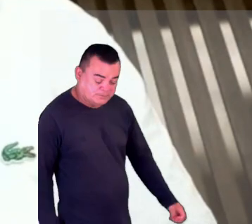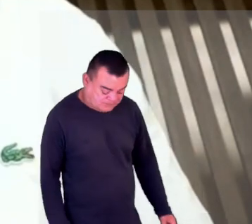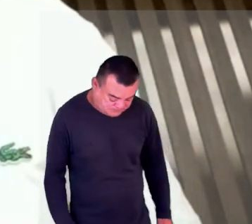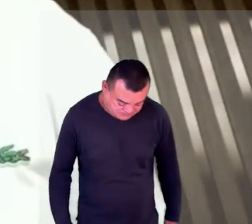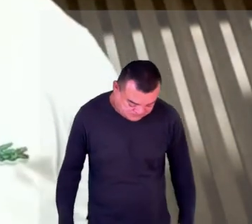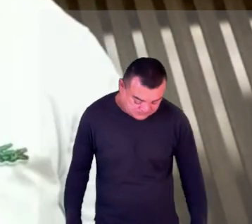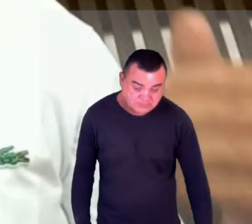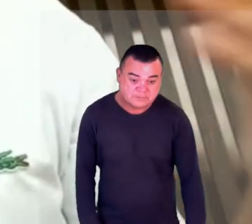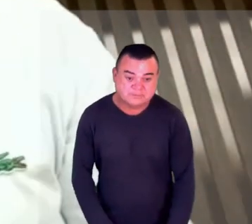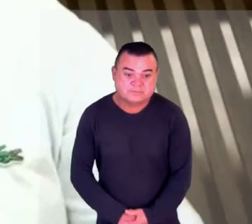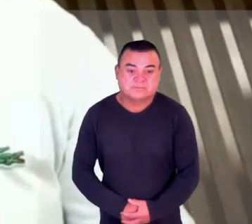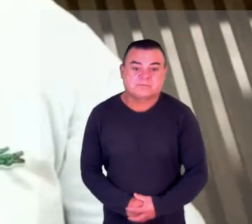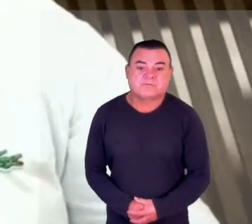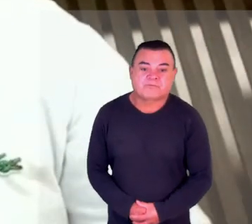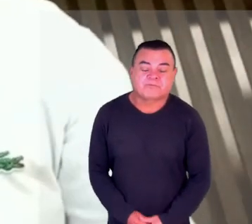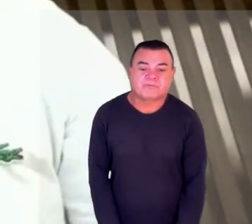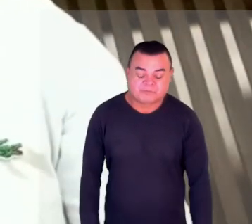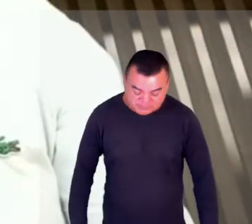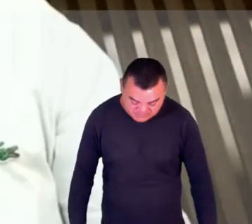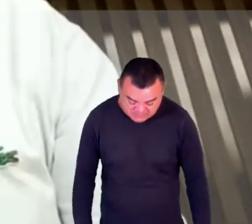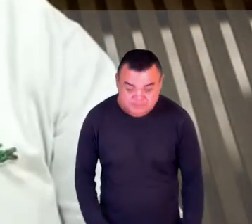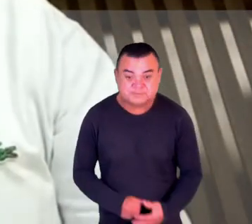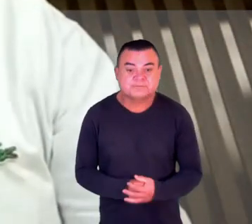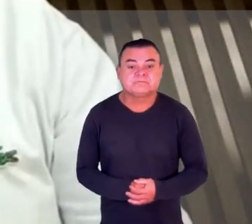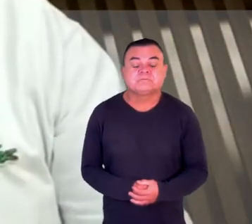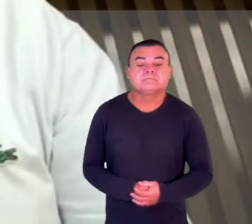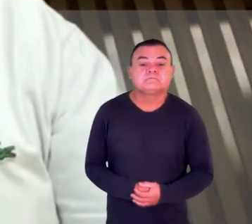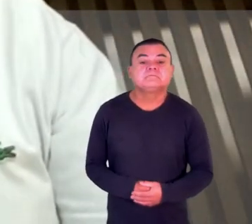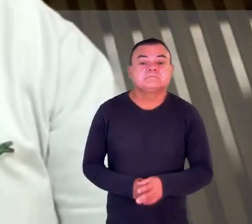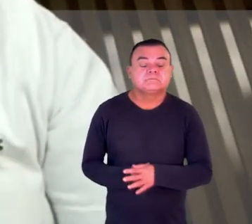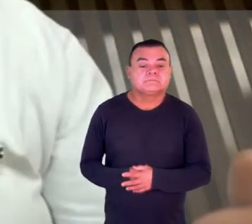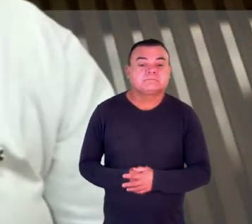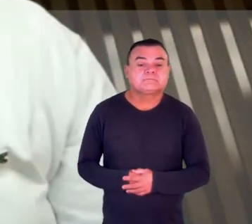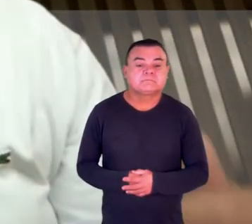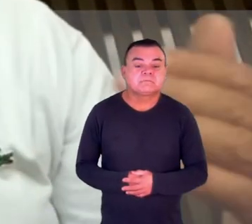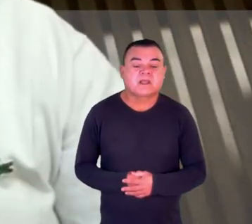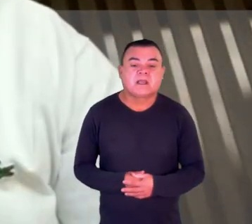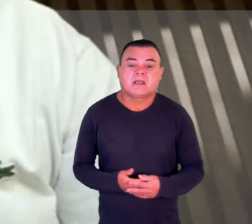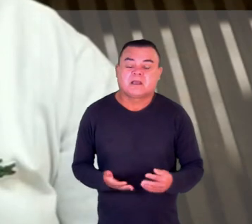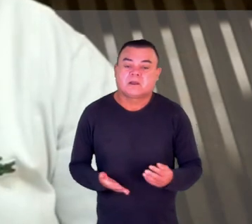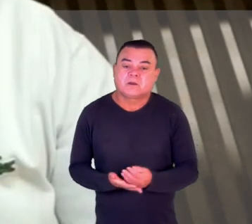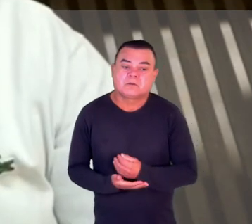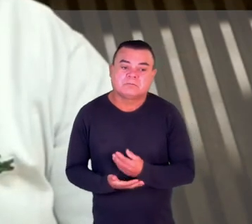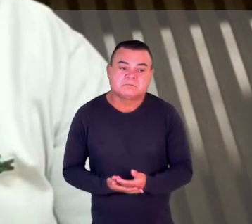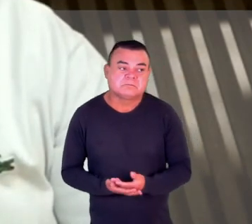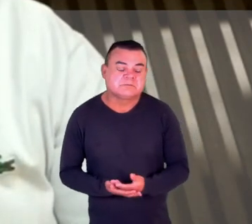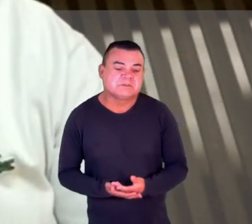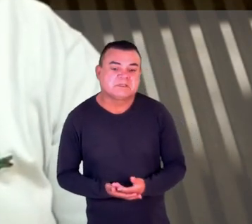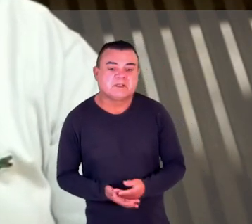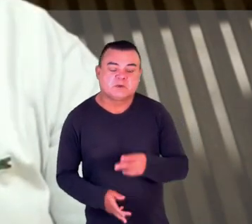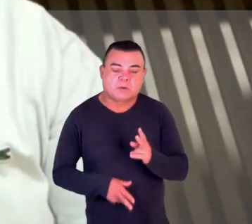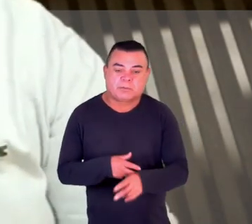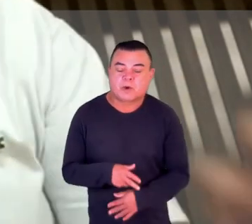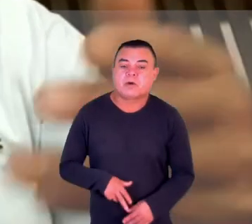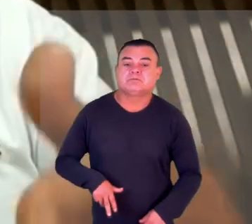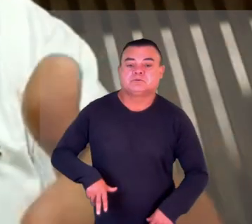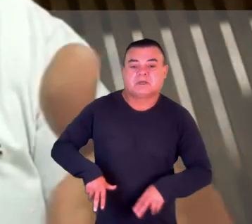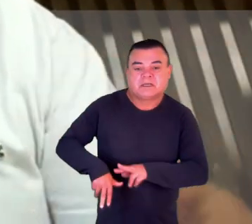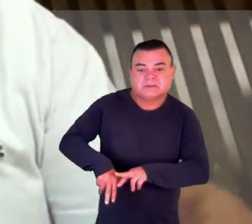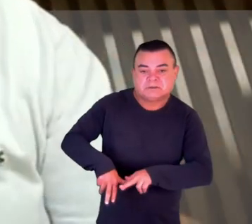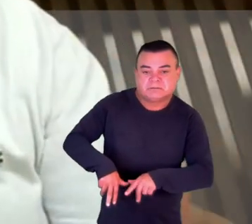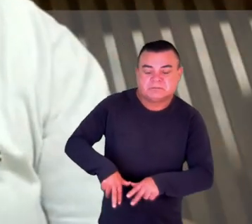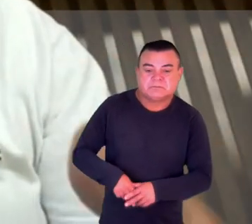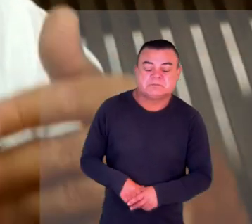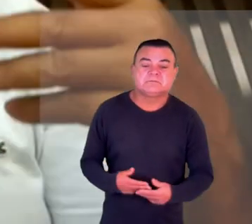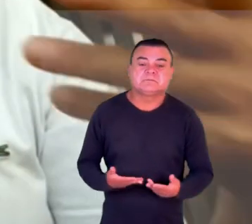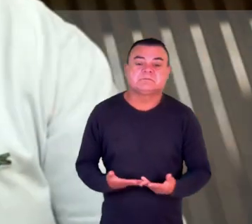abalada com todo o processo acaba vindo pra rua e a gente tem muito disso que seja a população lgbtq APN Mais também